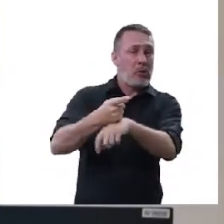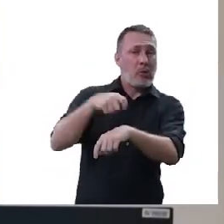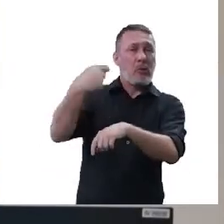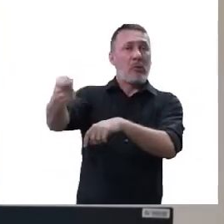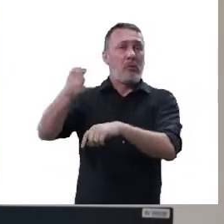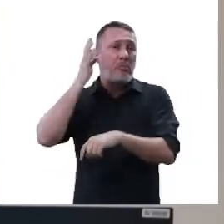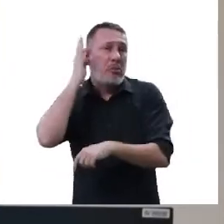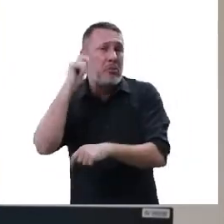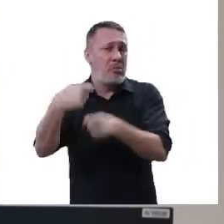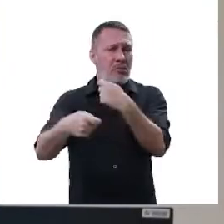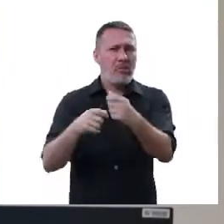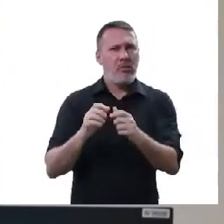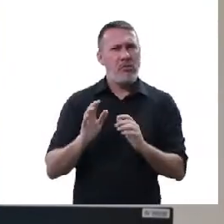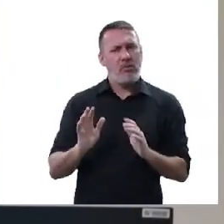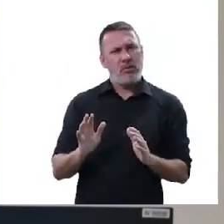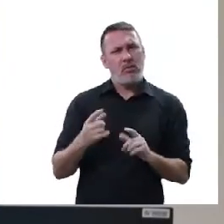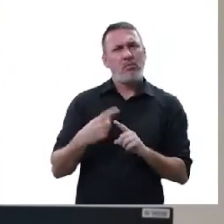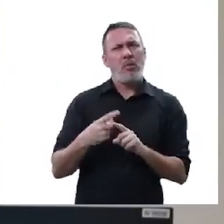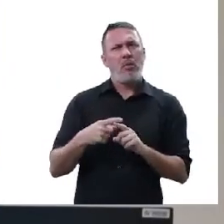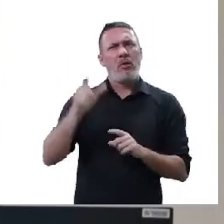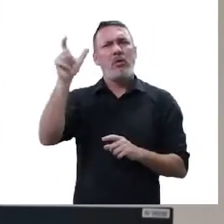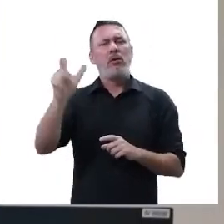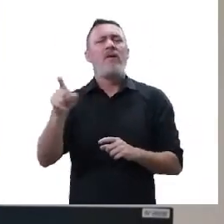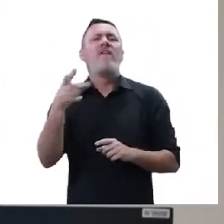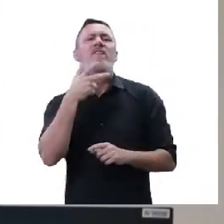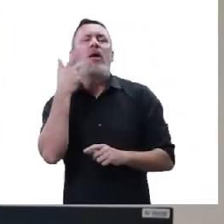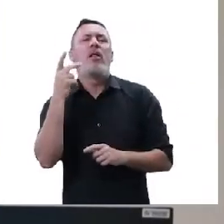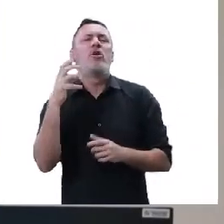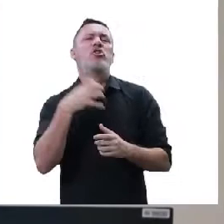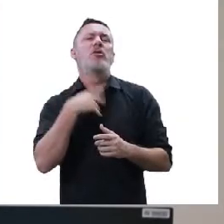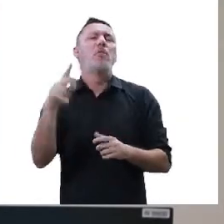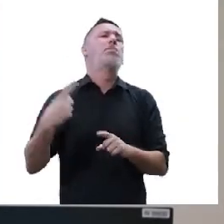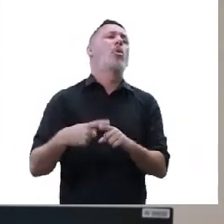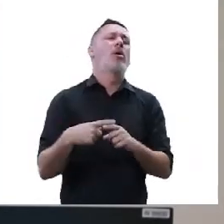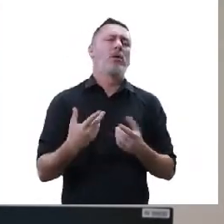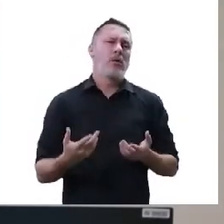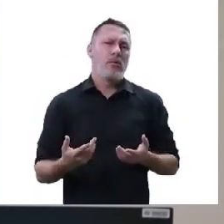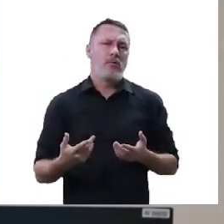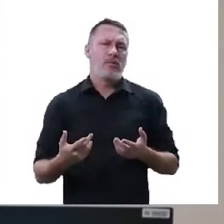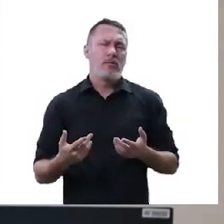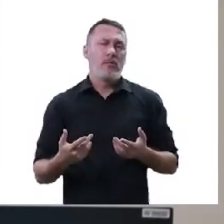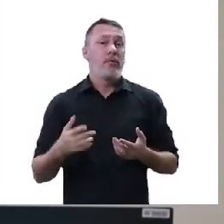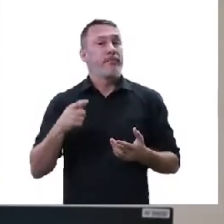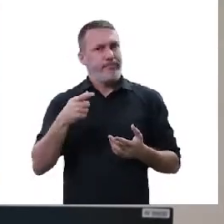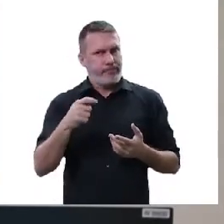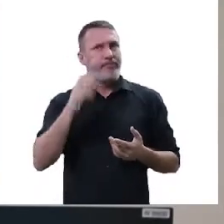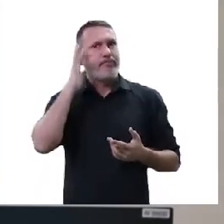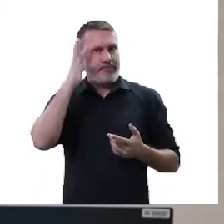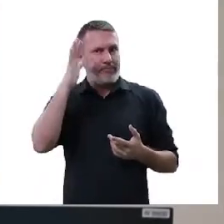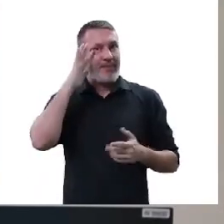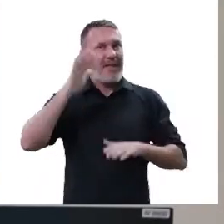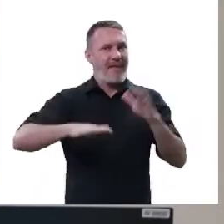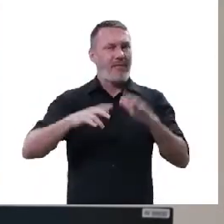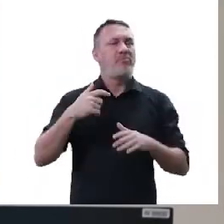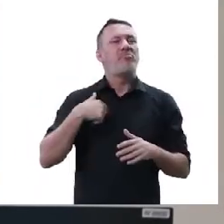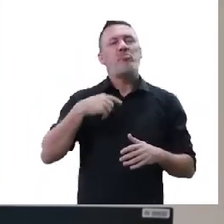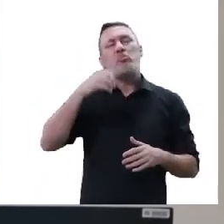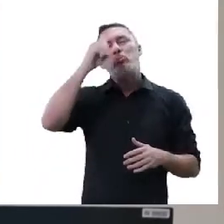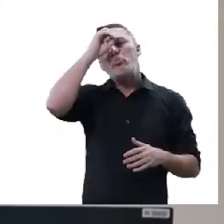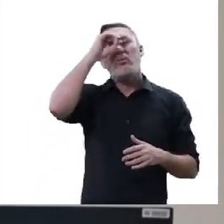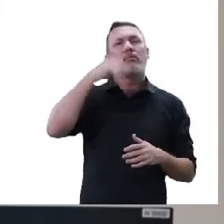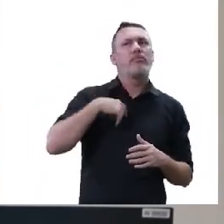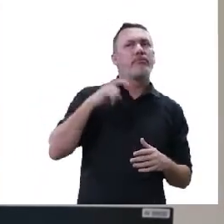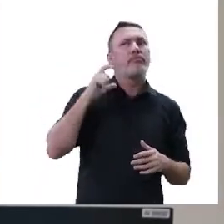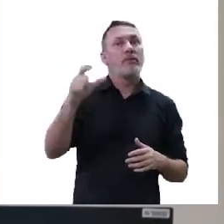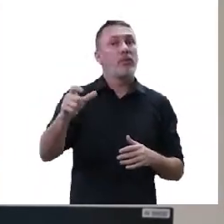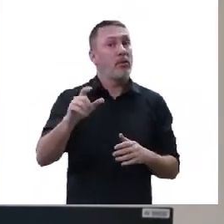pejorativas. Será por que aquela pessoa falou nós vai? Às vezes, quando você atinge aquela pessoa,